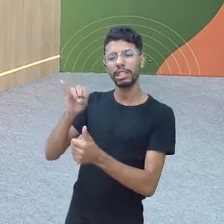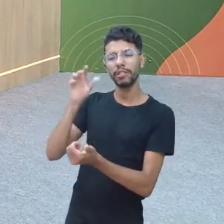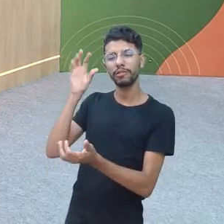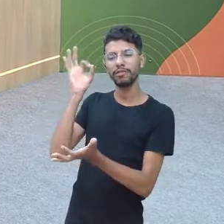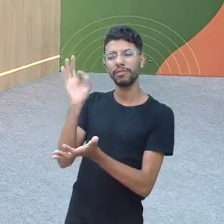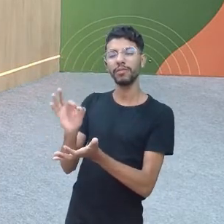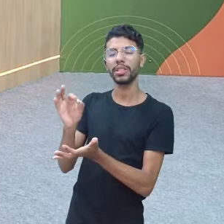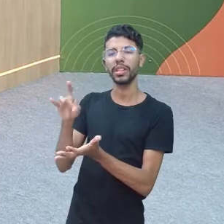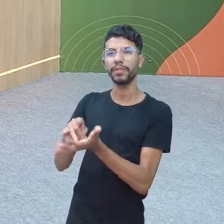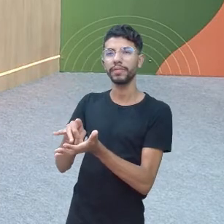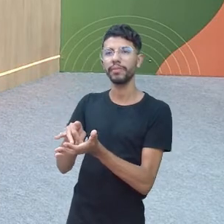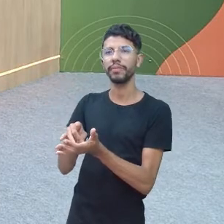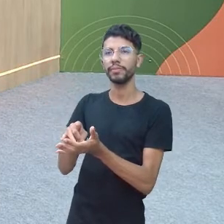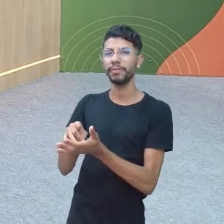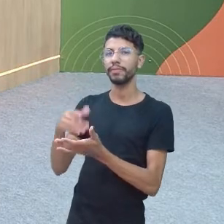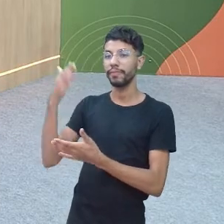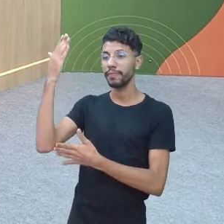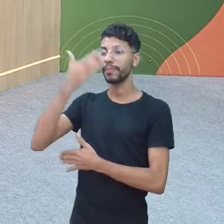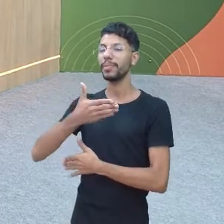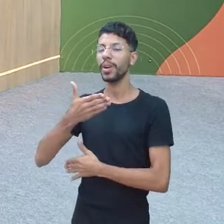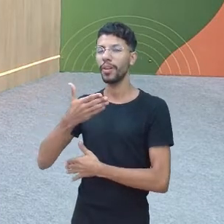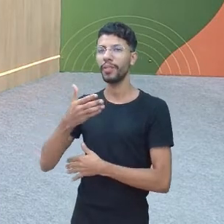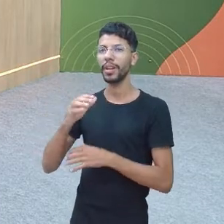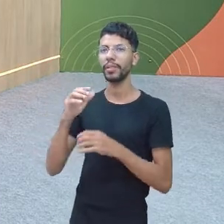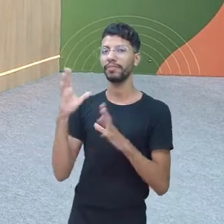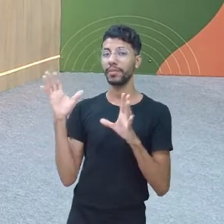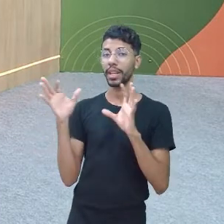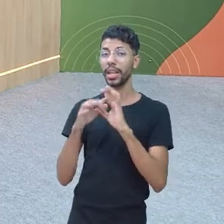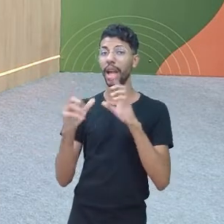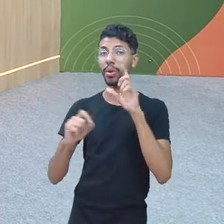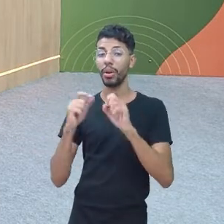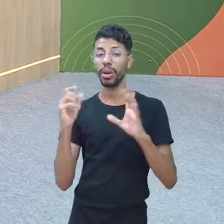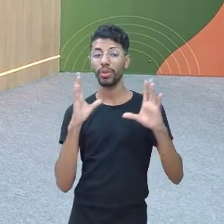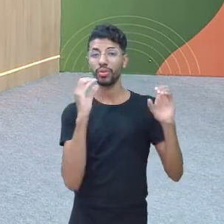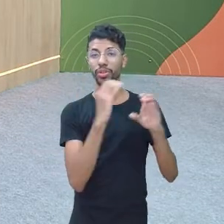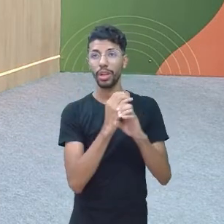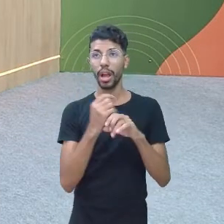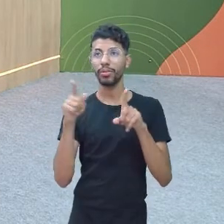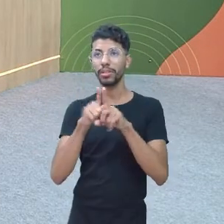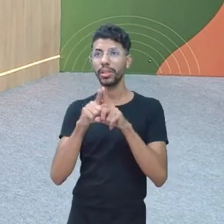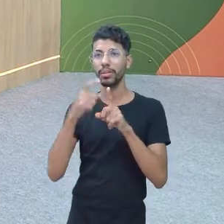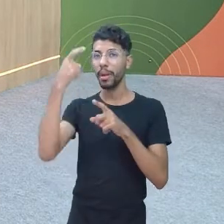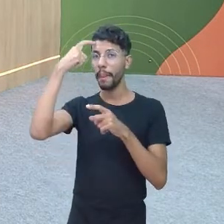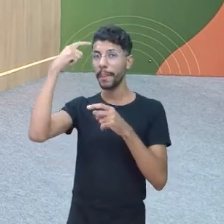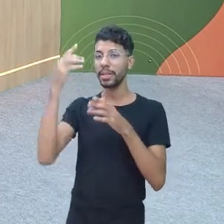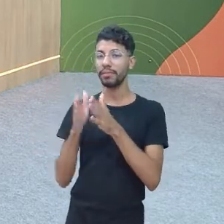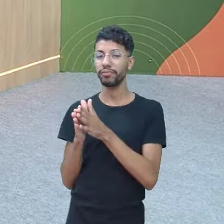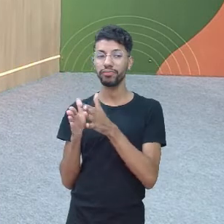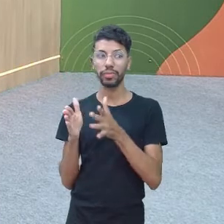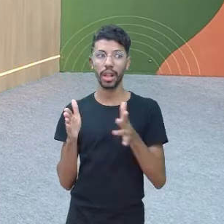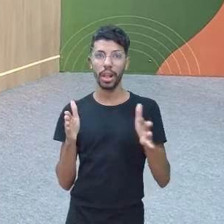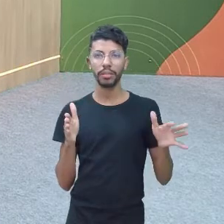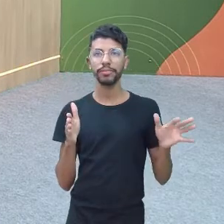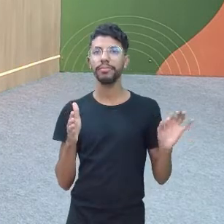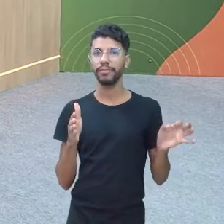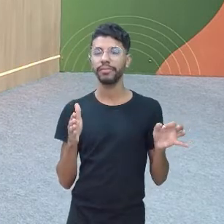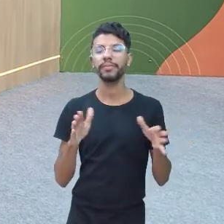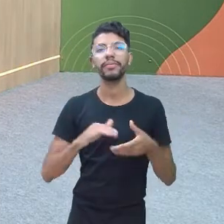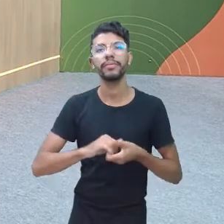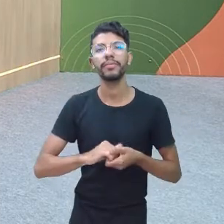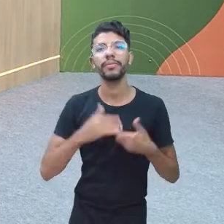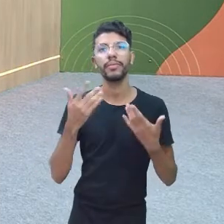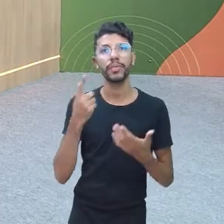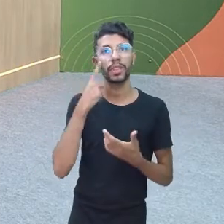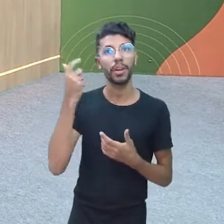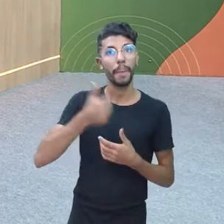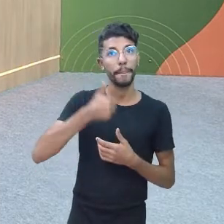realmente é a correta, de acordo com esses cálculos e esse pensamento que eu tive no começo, tá bom? A ideia inicial, primeiro, você não